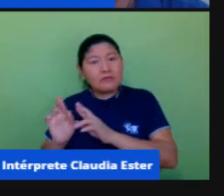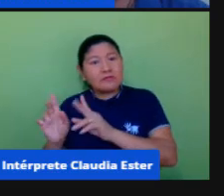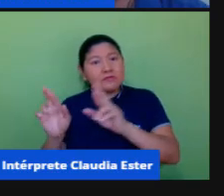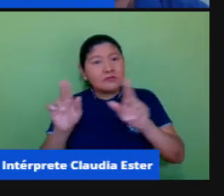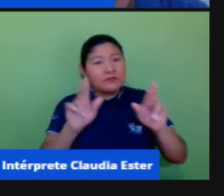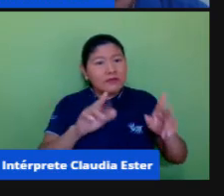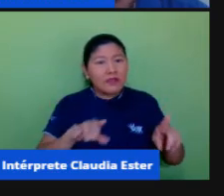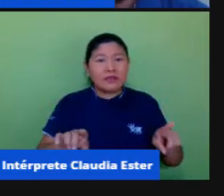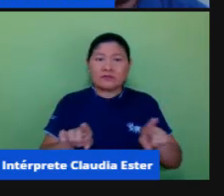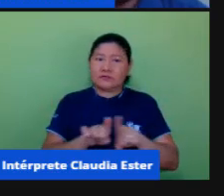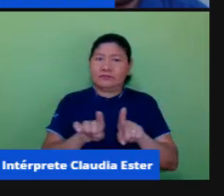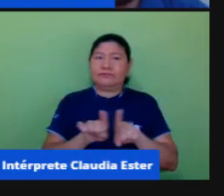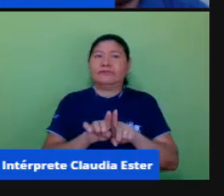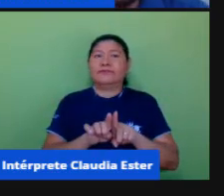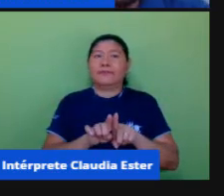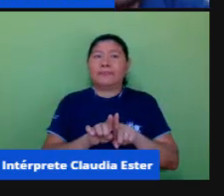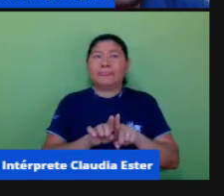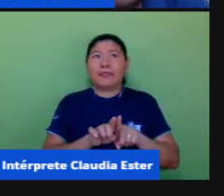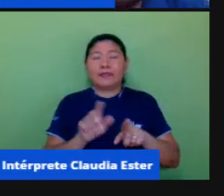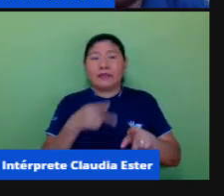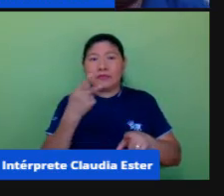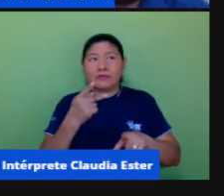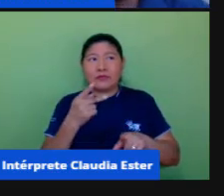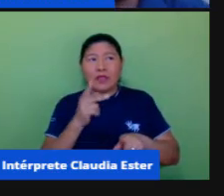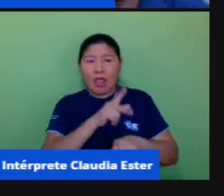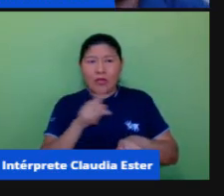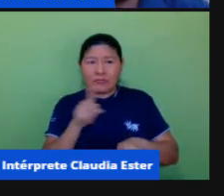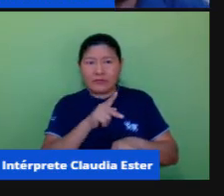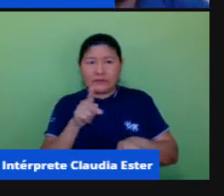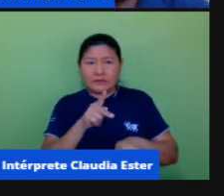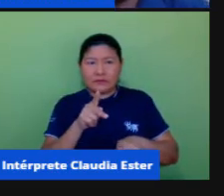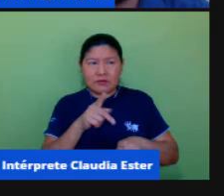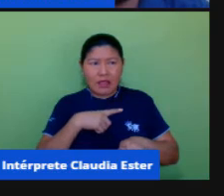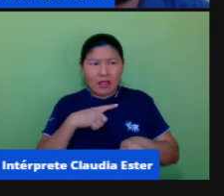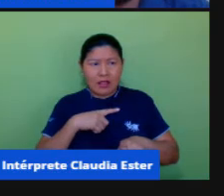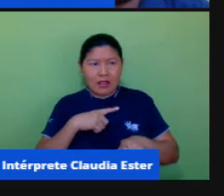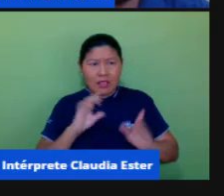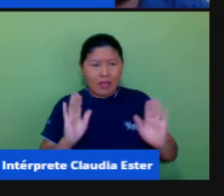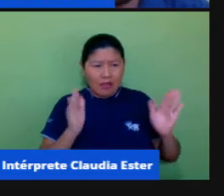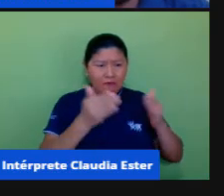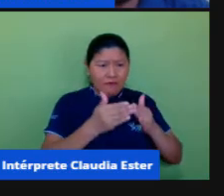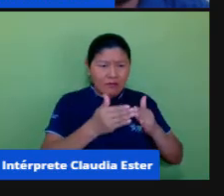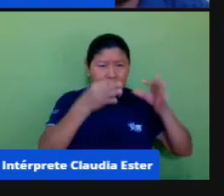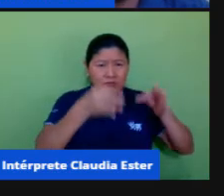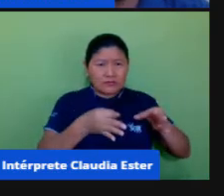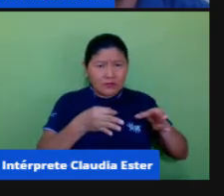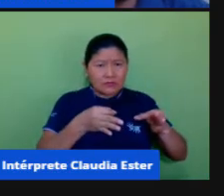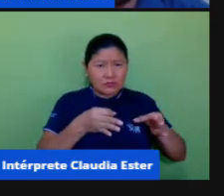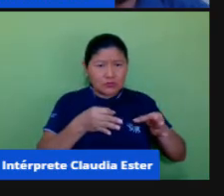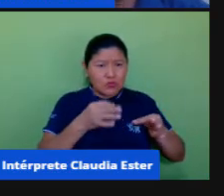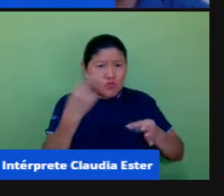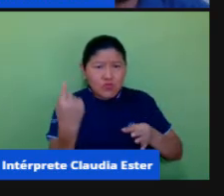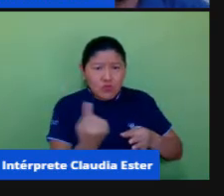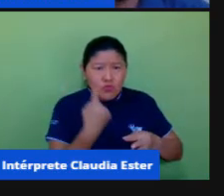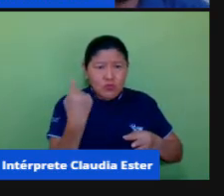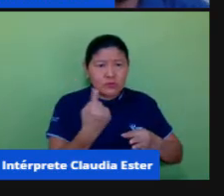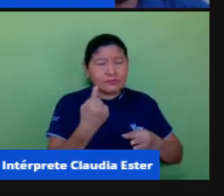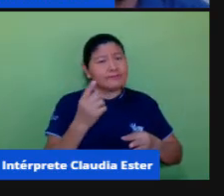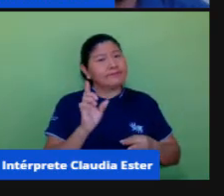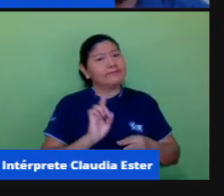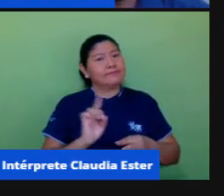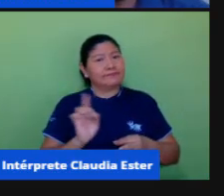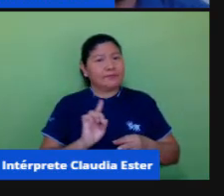de novo, vou falar, né, ele perde essa centralidade, ele é um organizador desses conhecimentos, de forma nenhuma. Tá? De novo, no